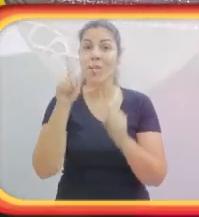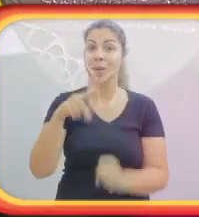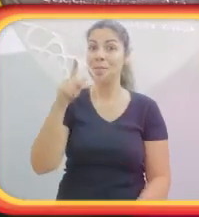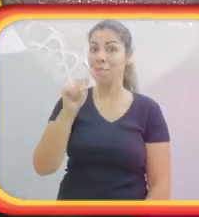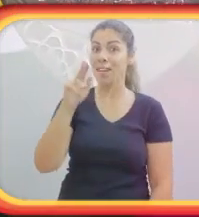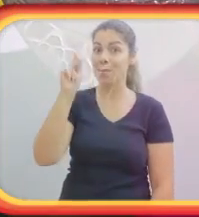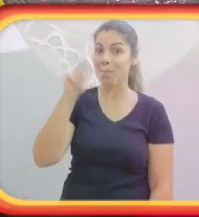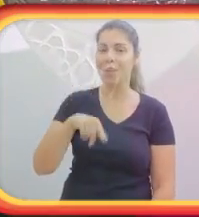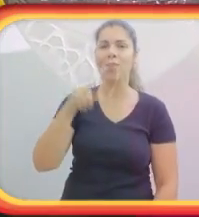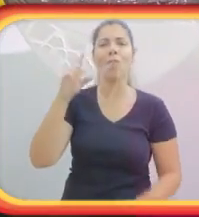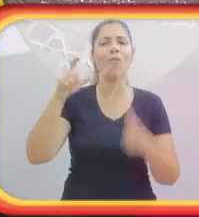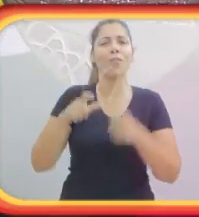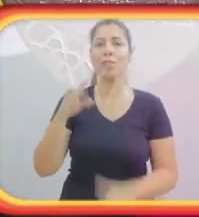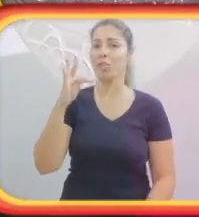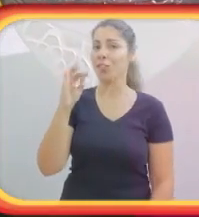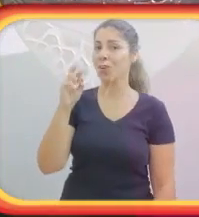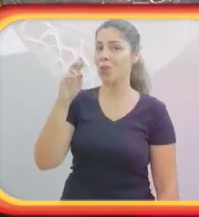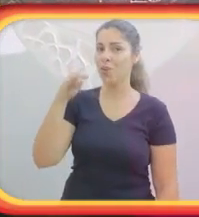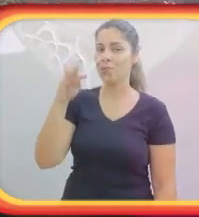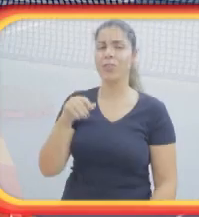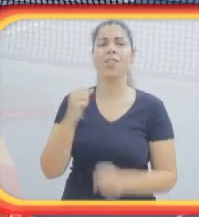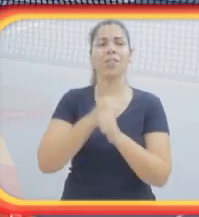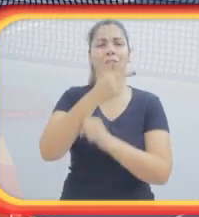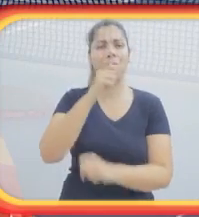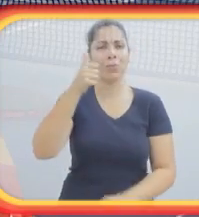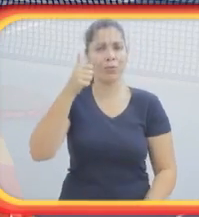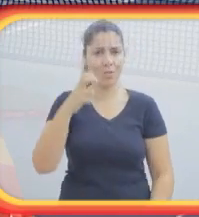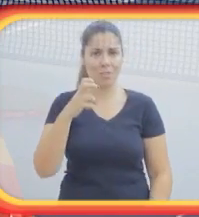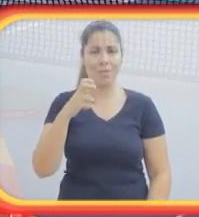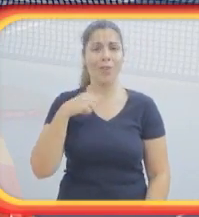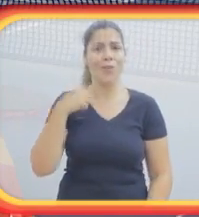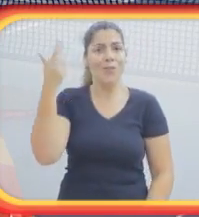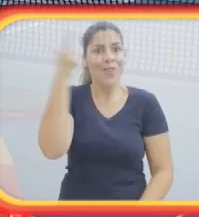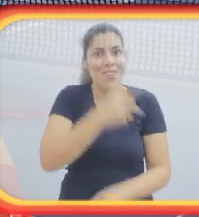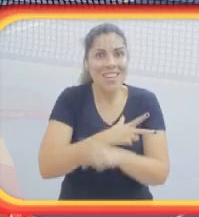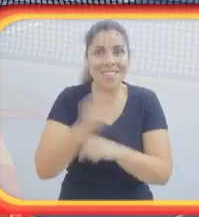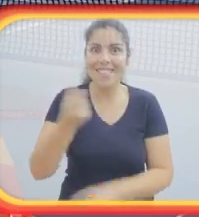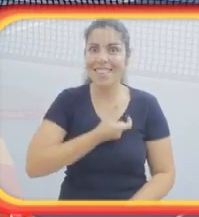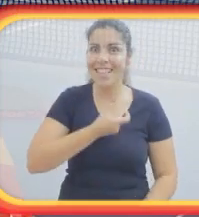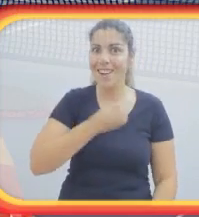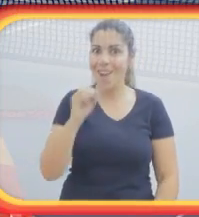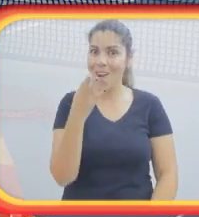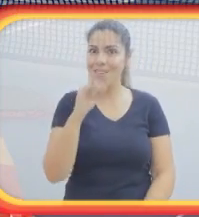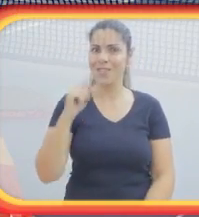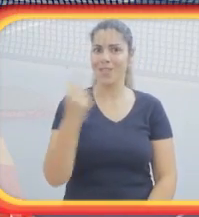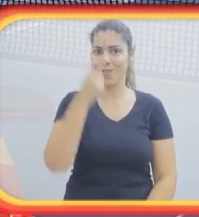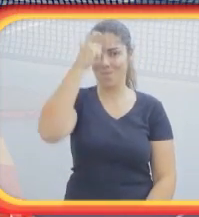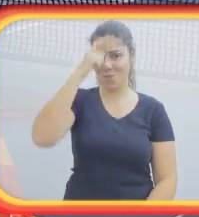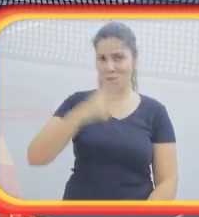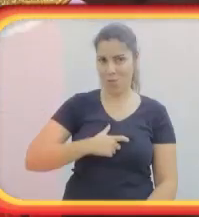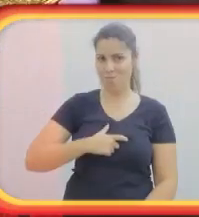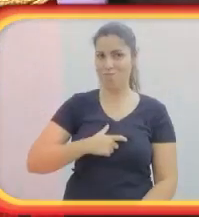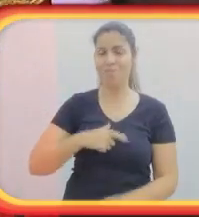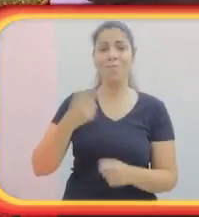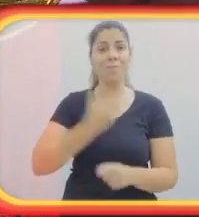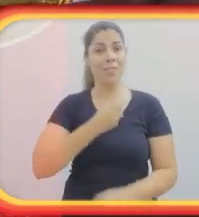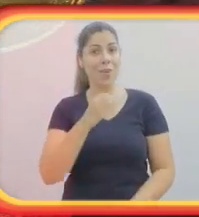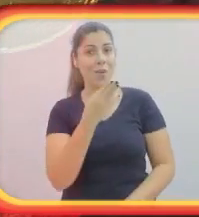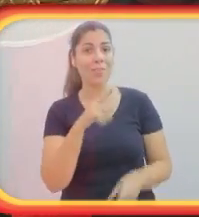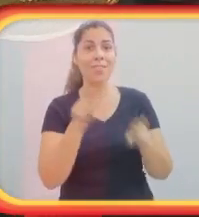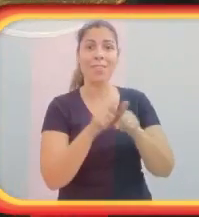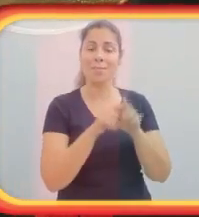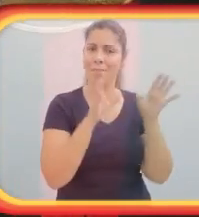Londres, 2012. E agora, o resultado que marcou mais minha carreira é o Parapan de